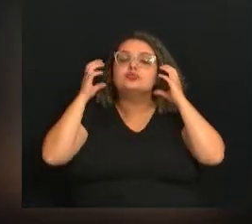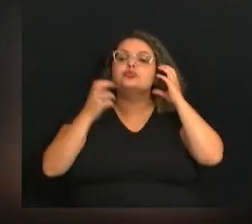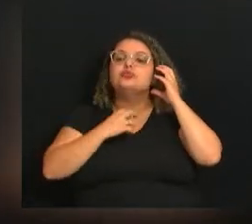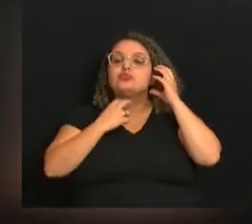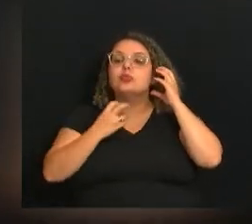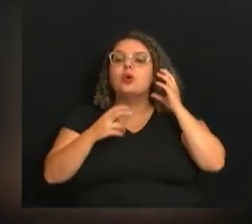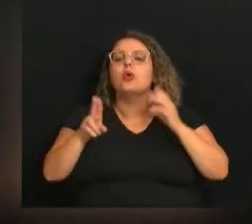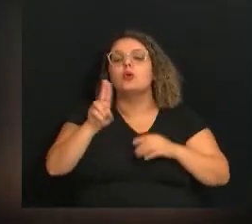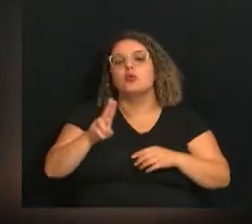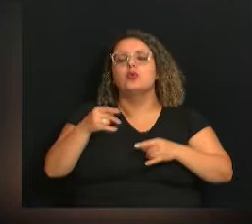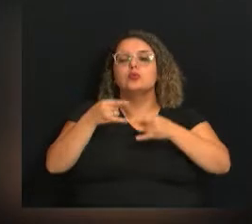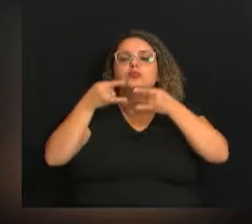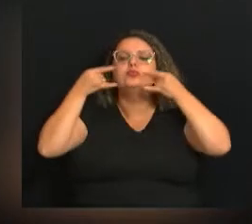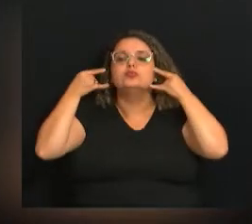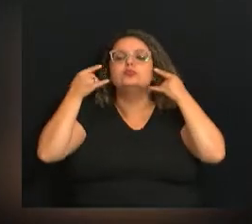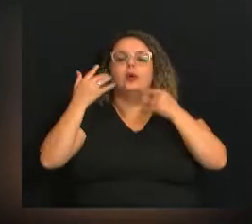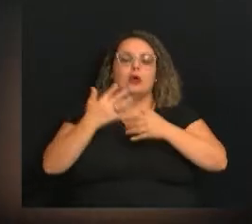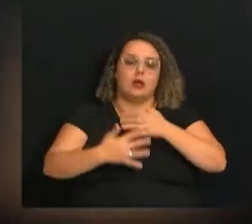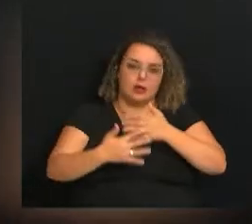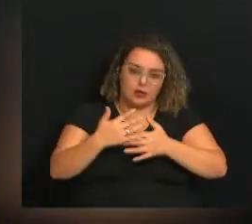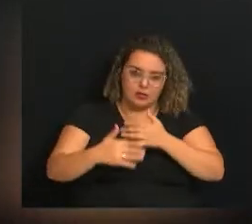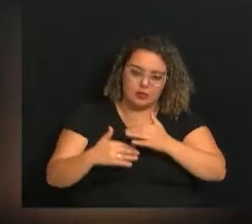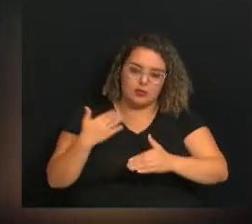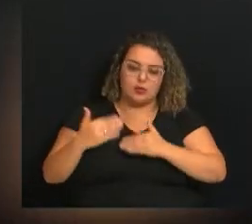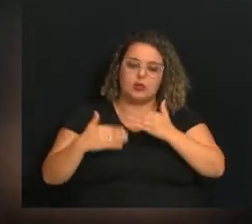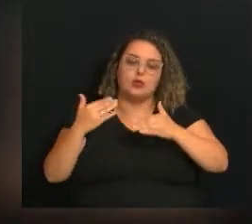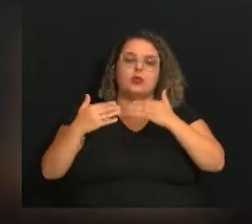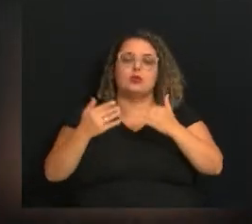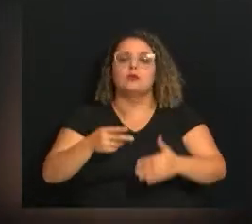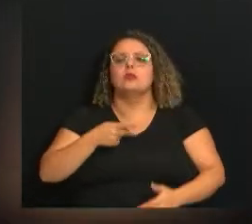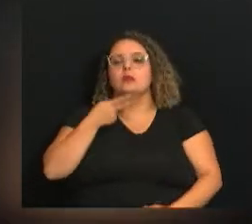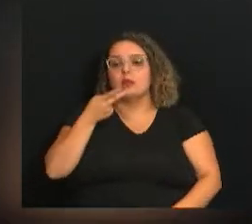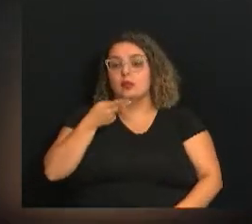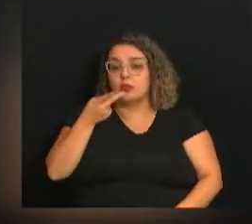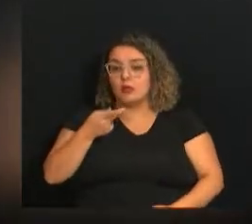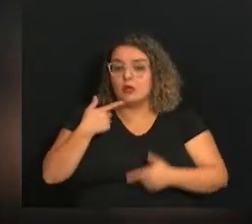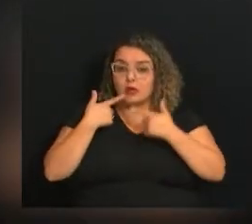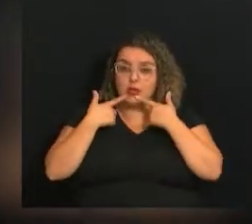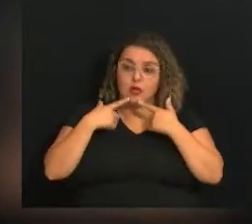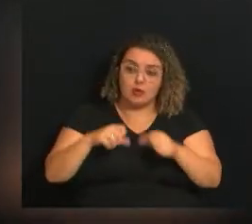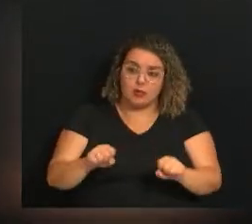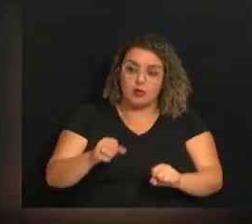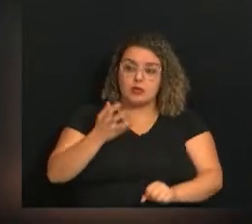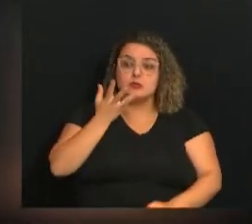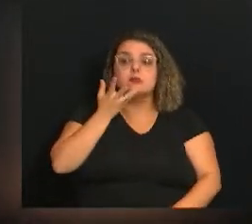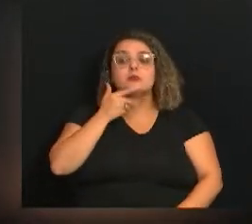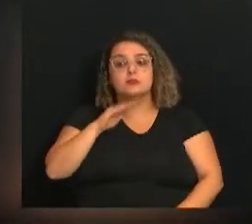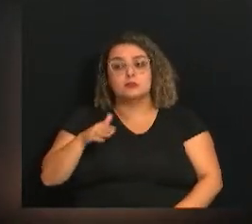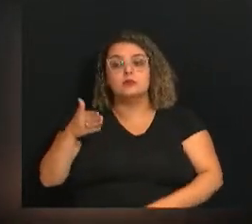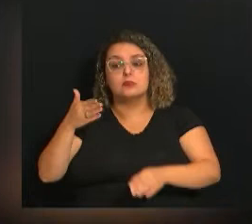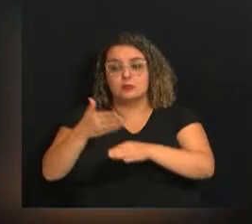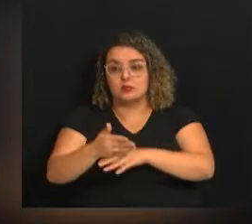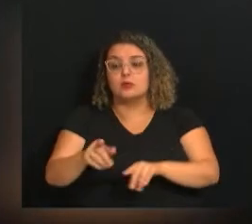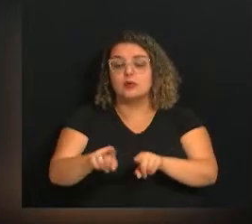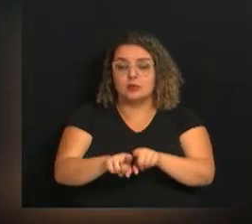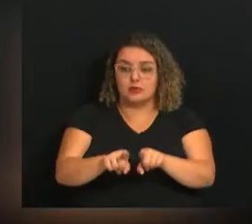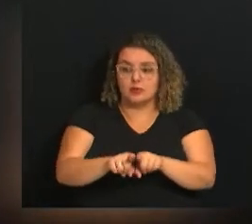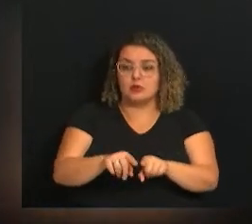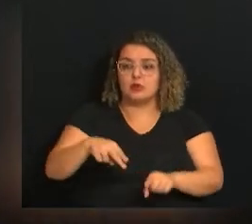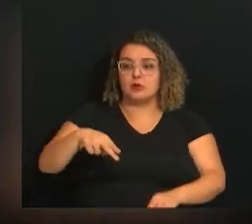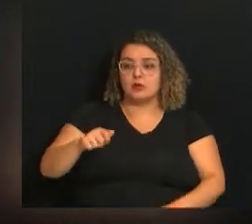uso da máscara atrapalha o desenvolvimento da fala e linguagem das crianças. Também participaram da audiência